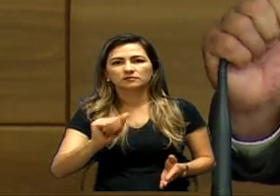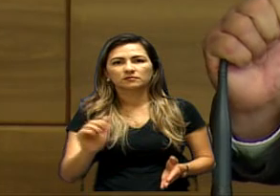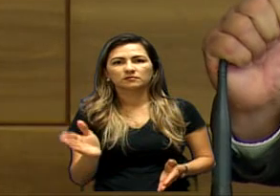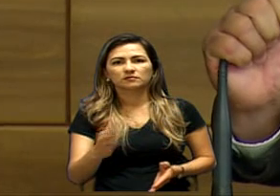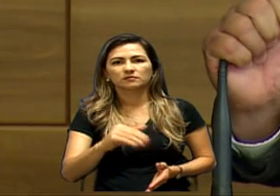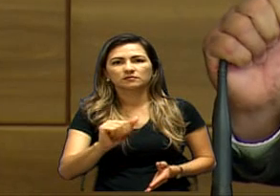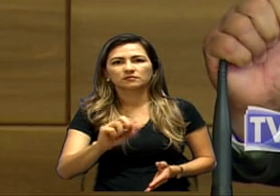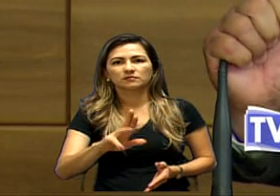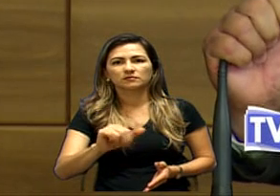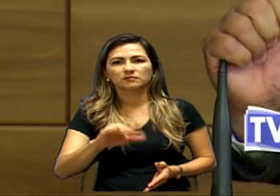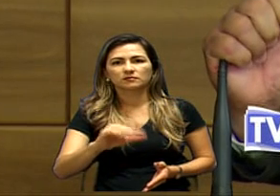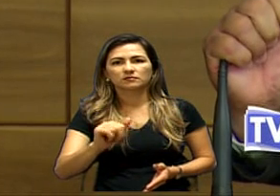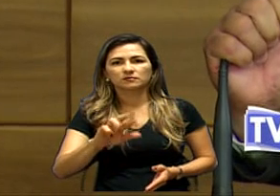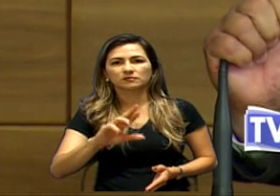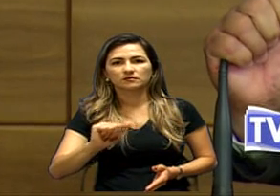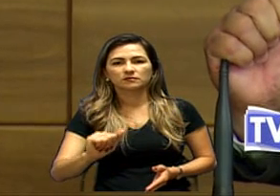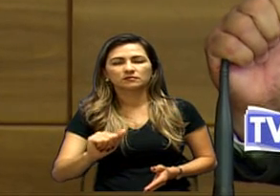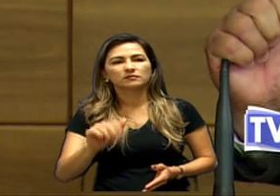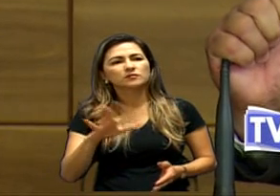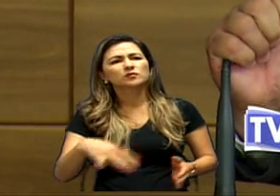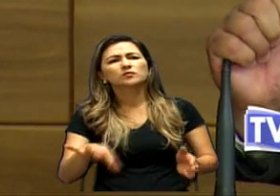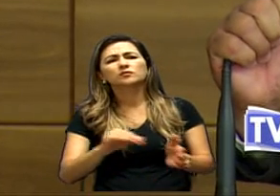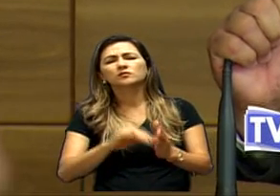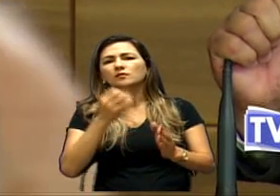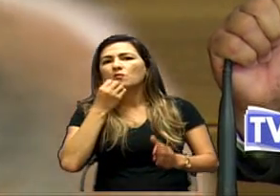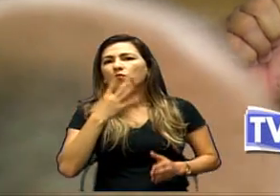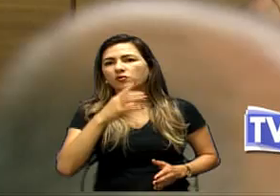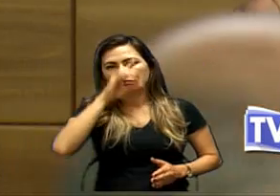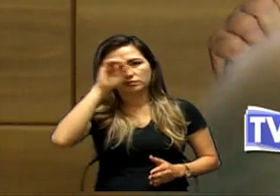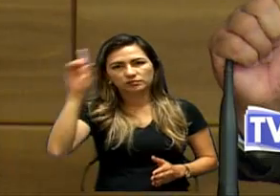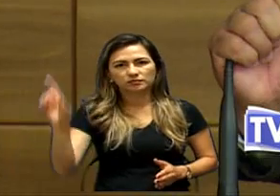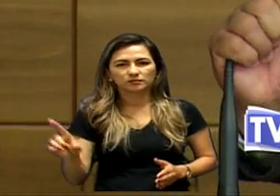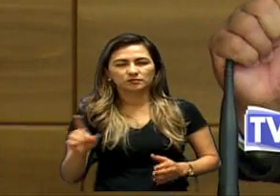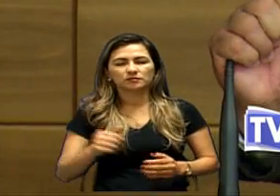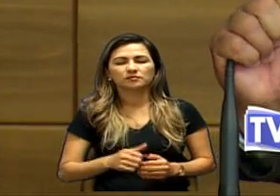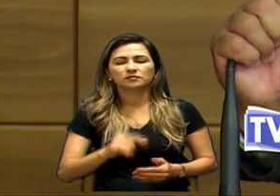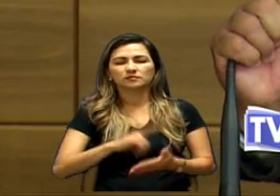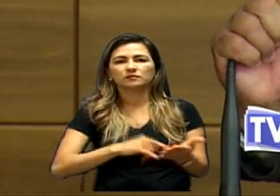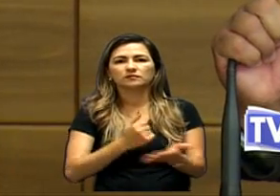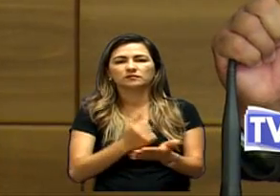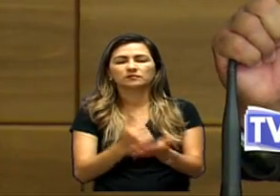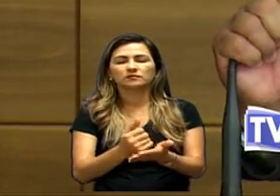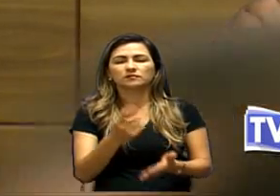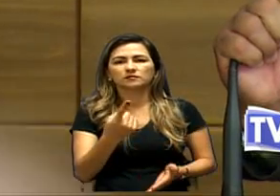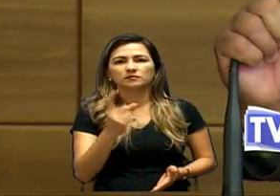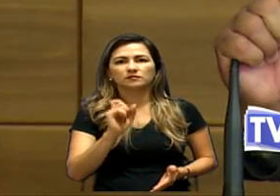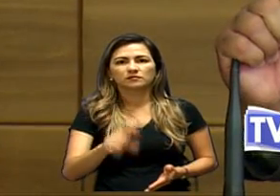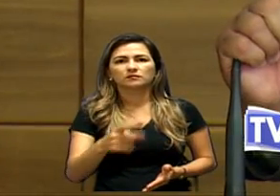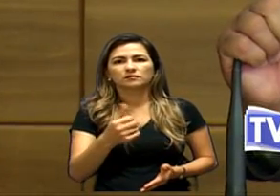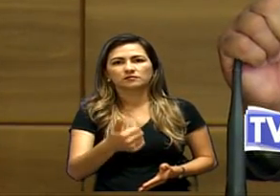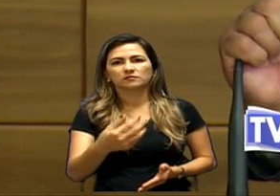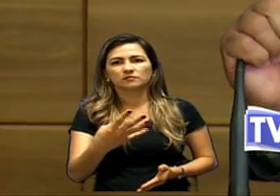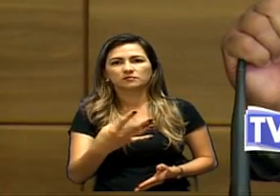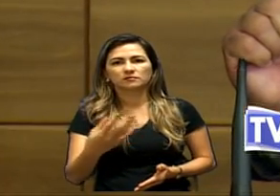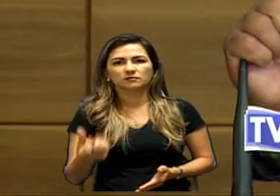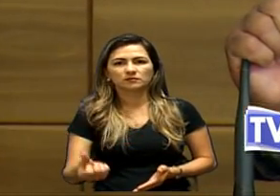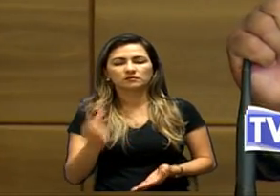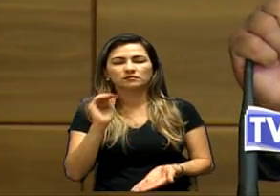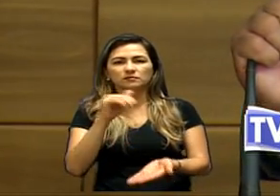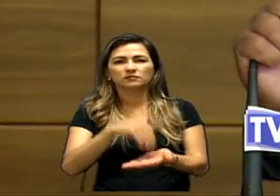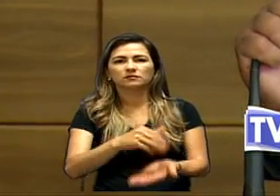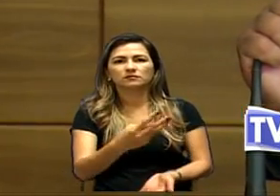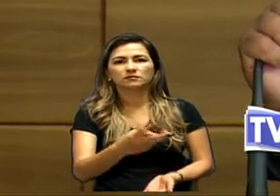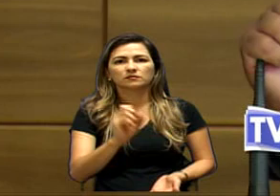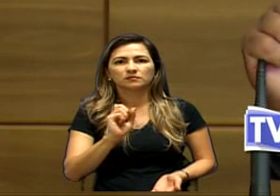todos. Protocolo número 3.136 ao 3.146... Ofício da Prefeitura Municipal de Sorocaba